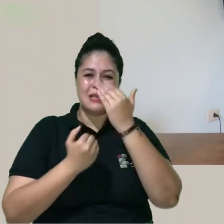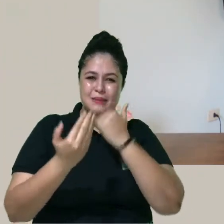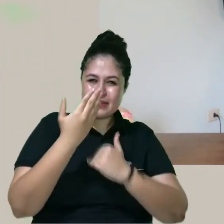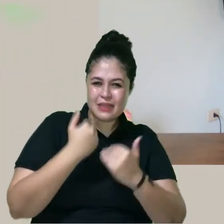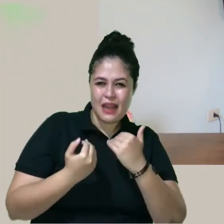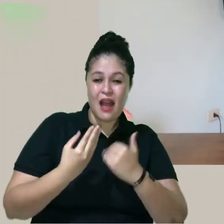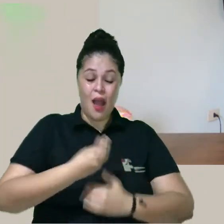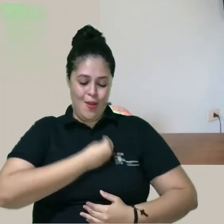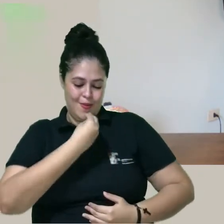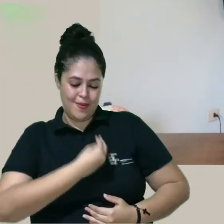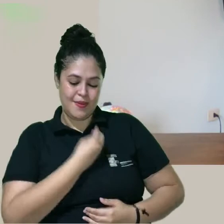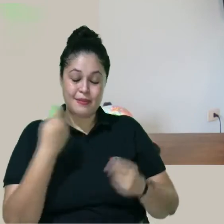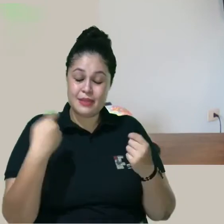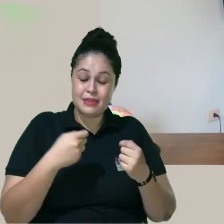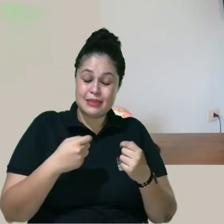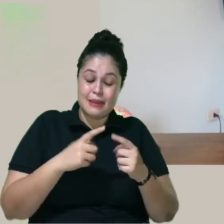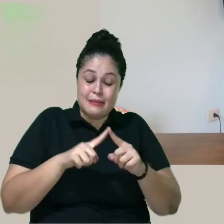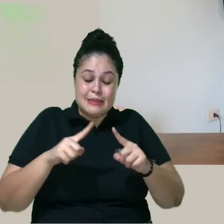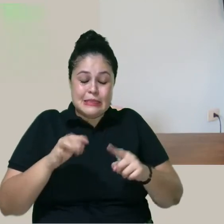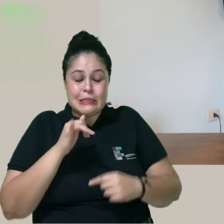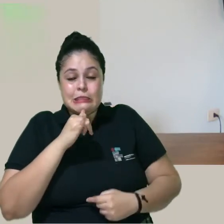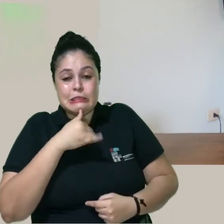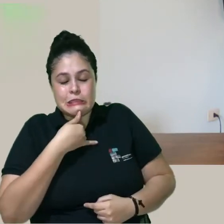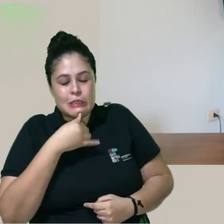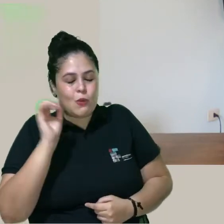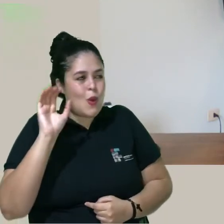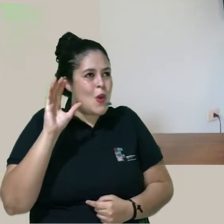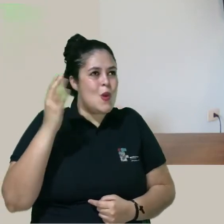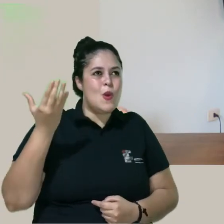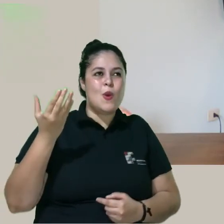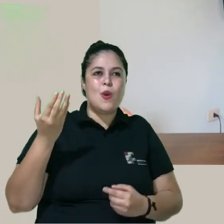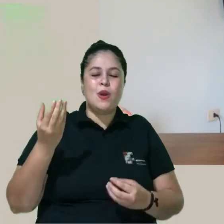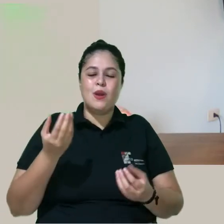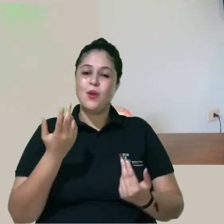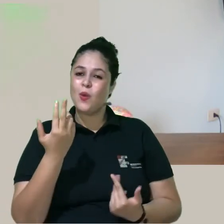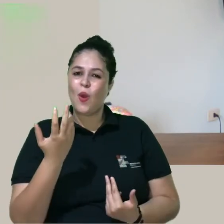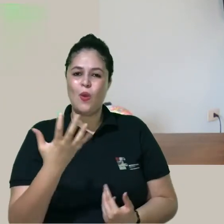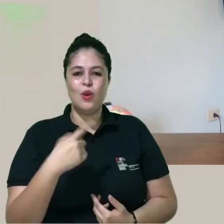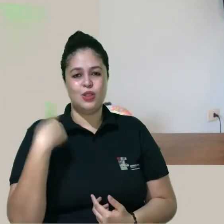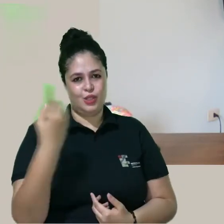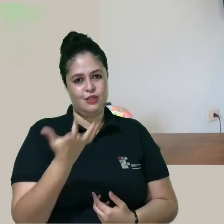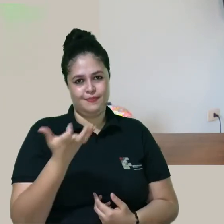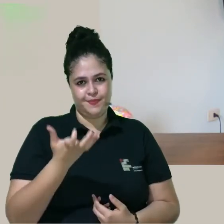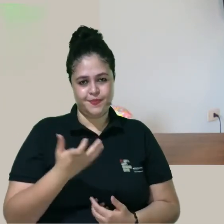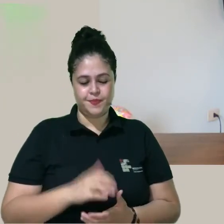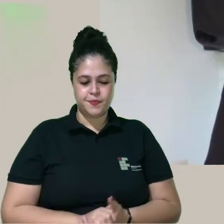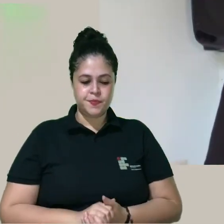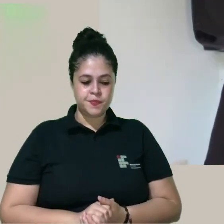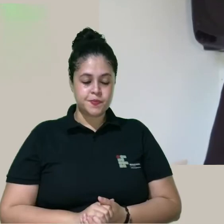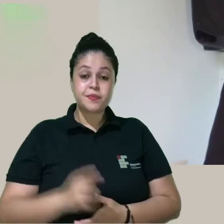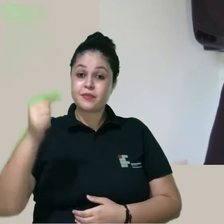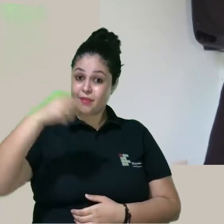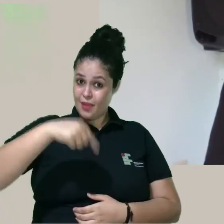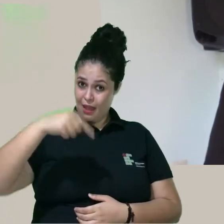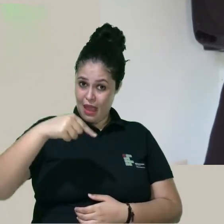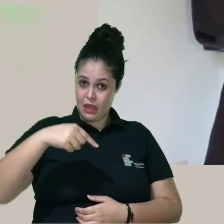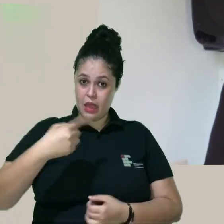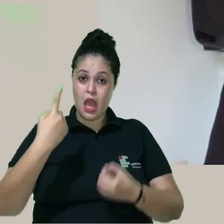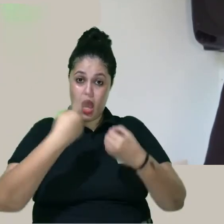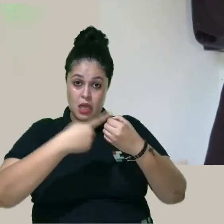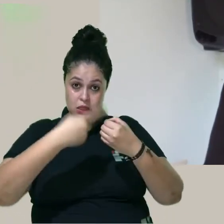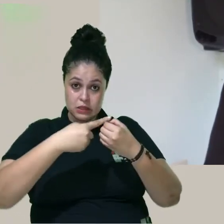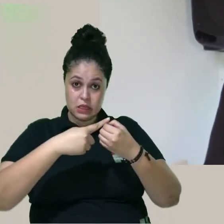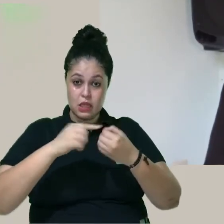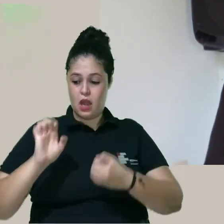e infelizmente as coisas não acontecem como desejamos. Aqui no